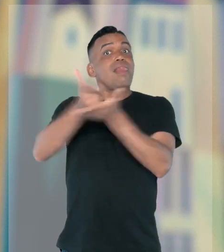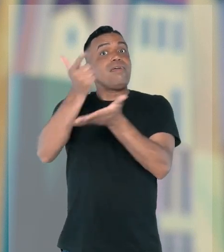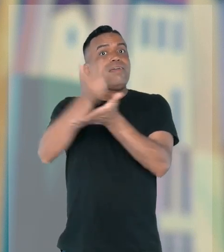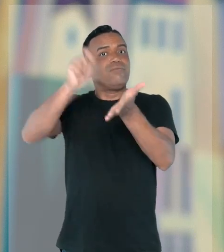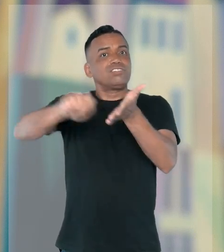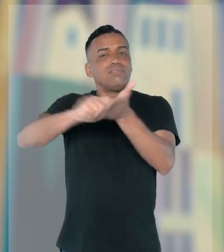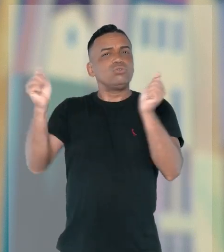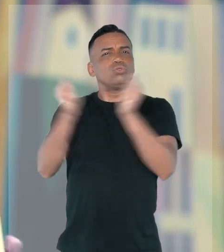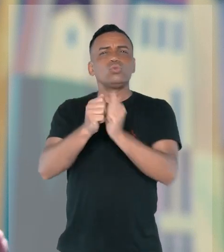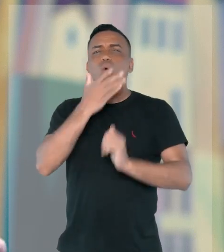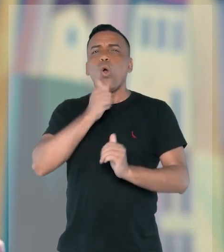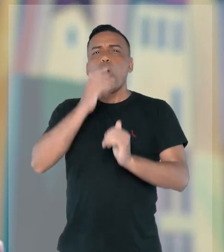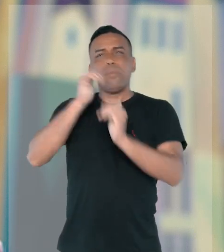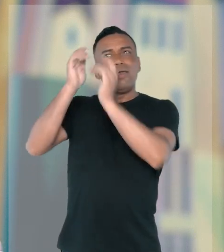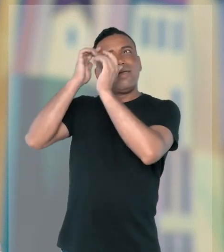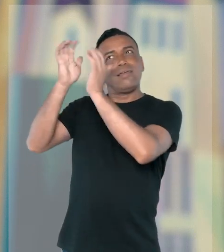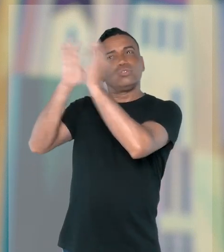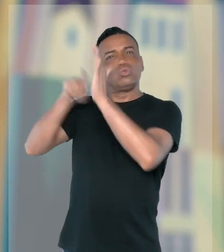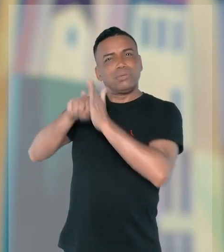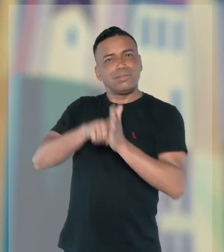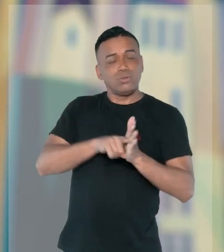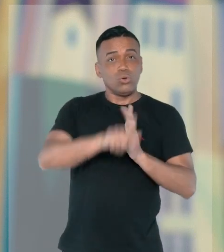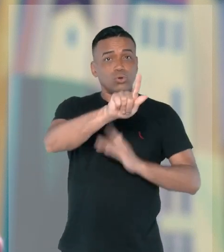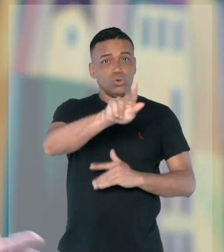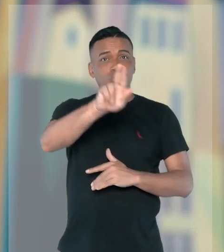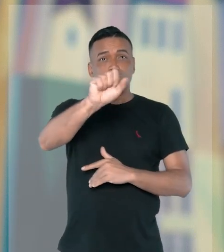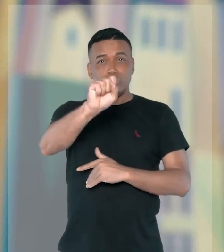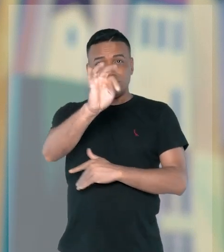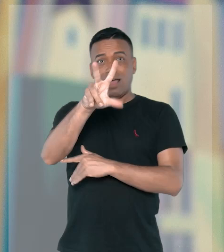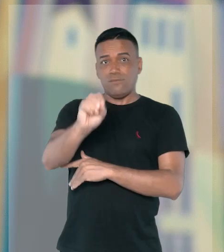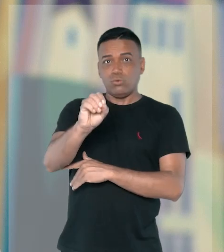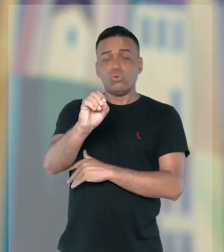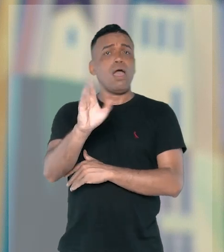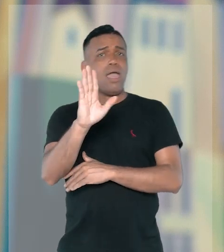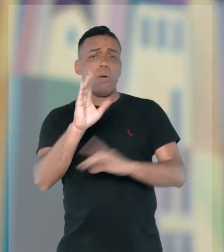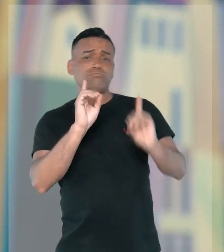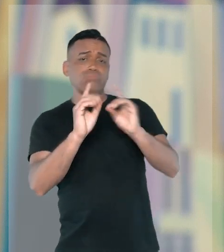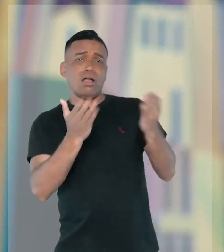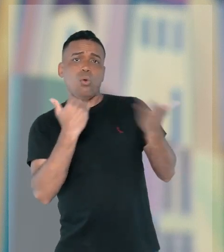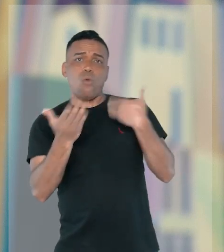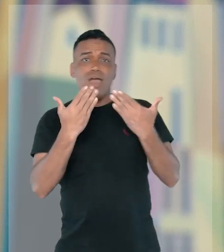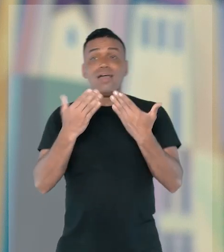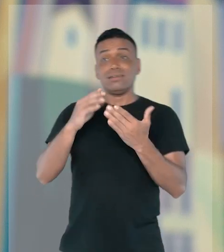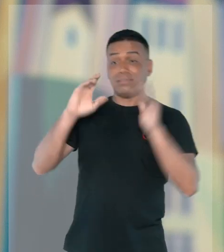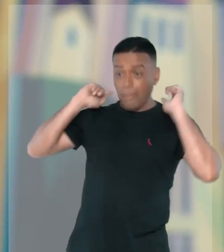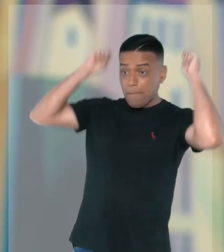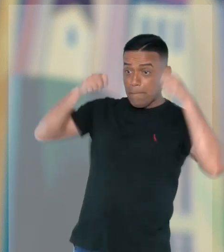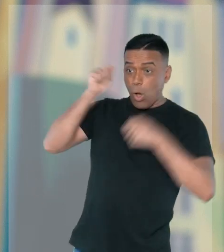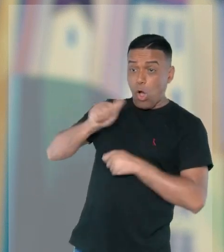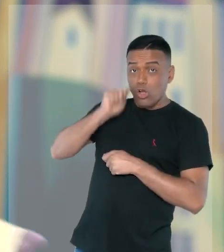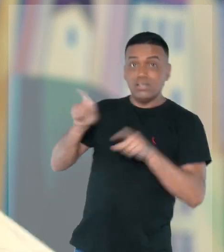com o neurocientista Gustavo Ars, que é um diálogo entre a monja e o